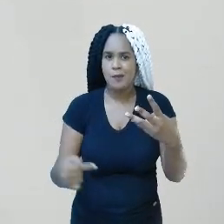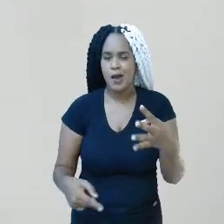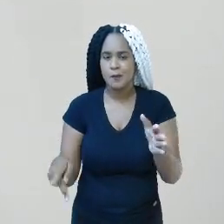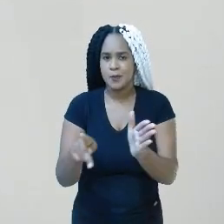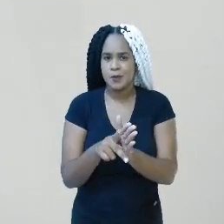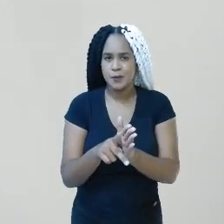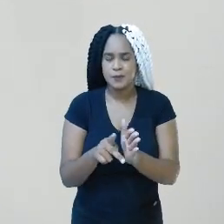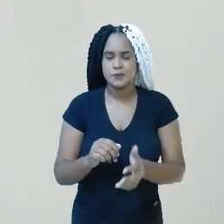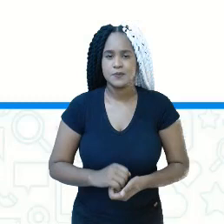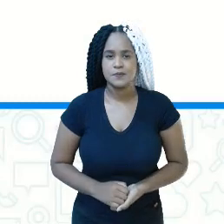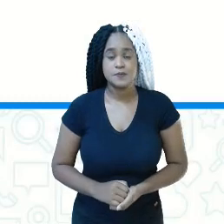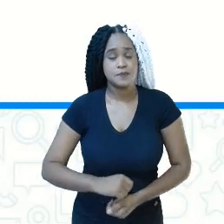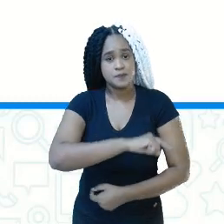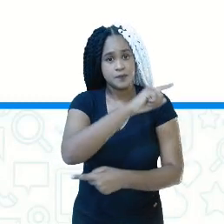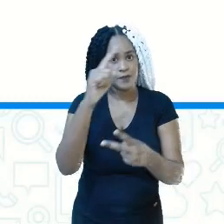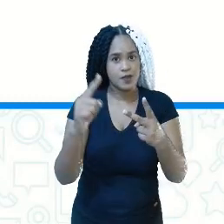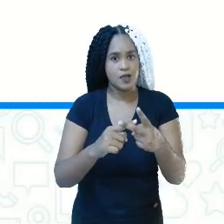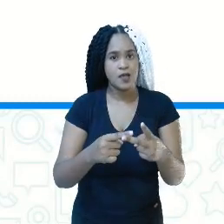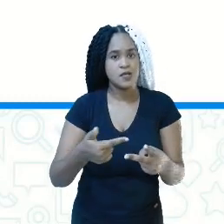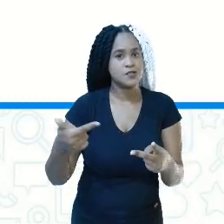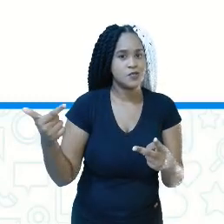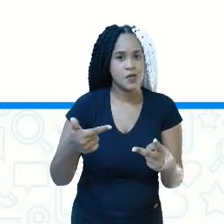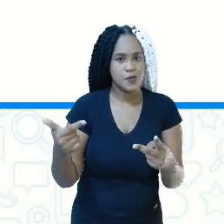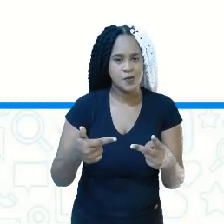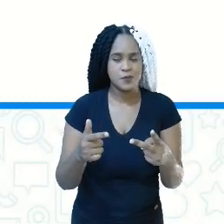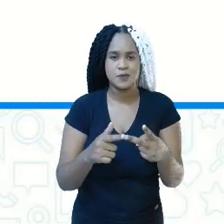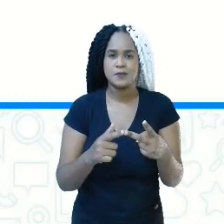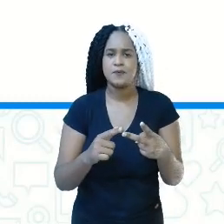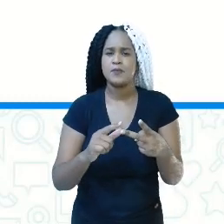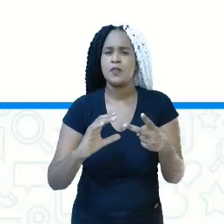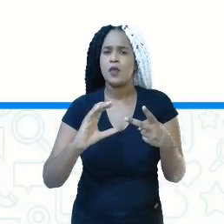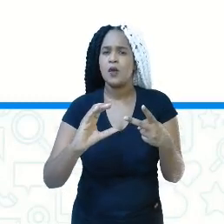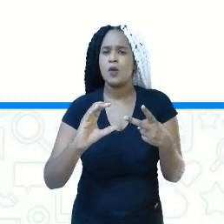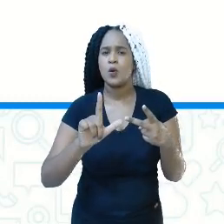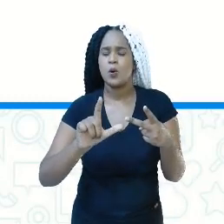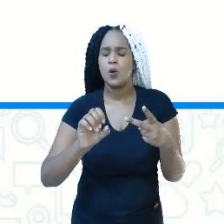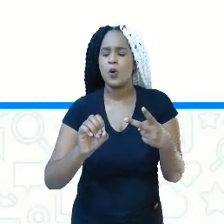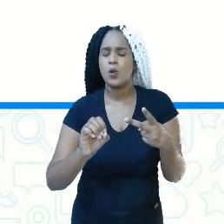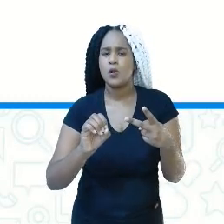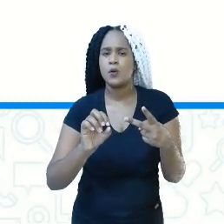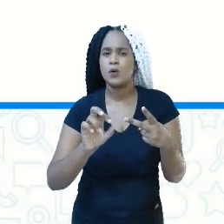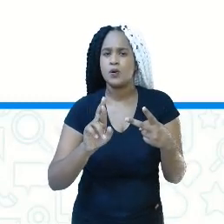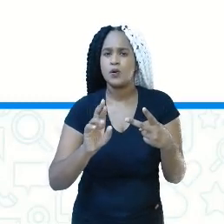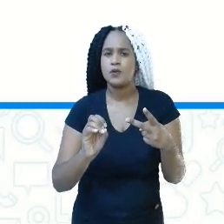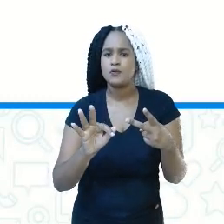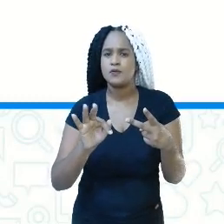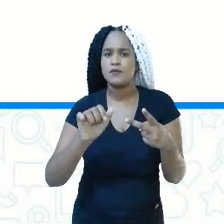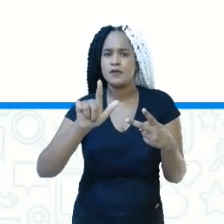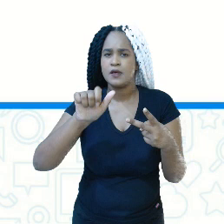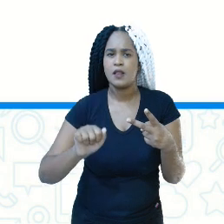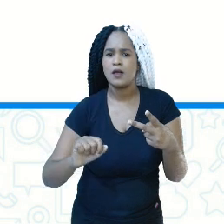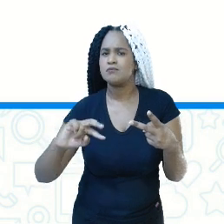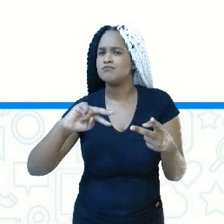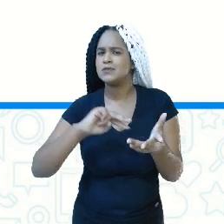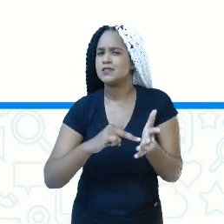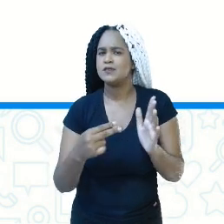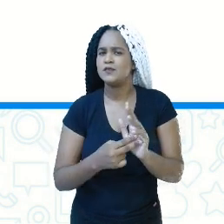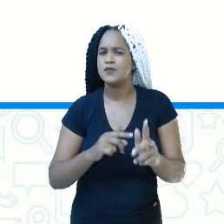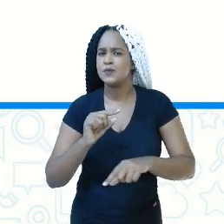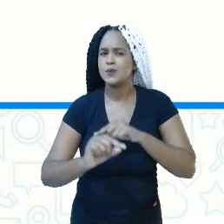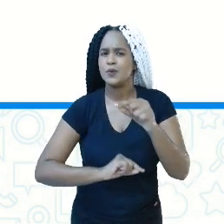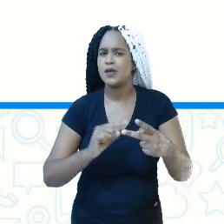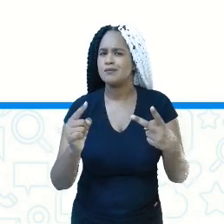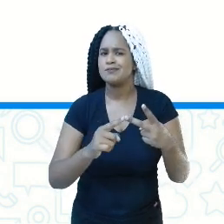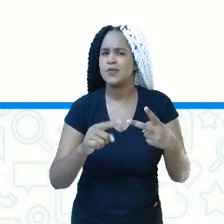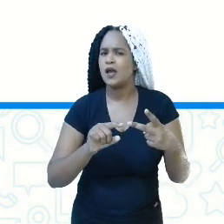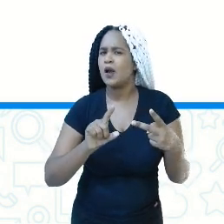fotossíntese. Segunda pergunta: o que é a clorofila? Para que serve essa clorofila? Será que